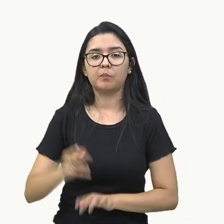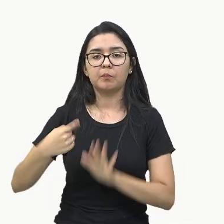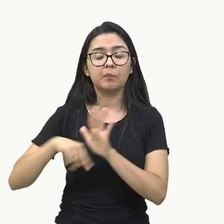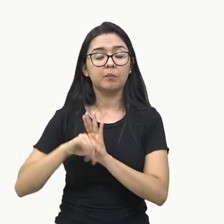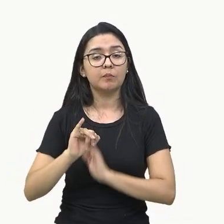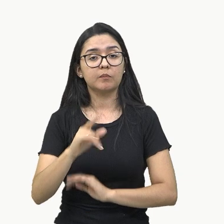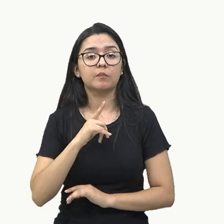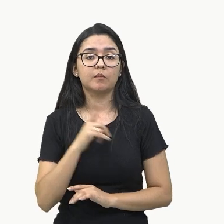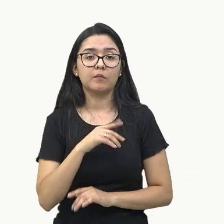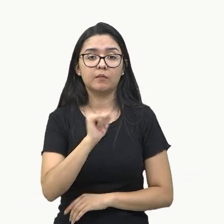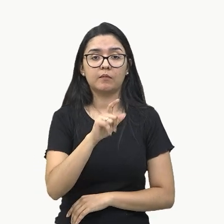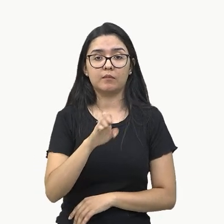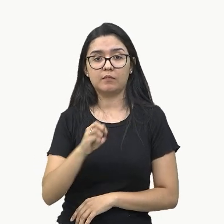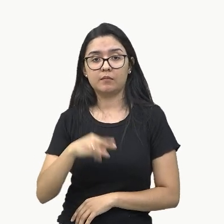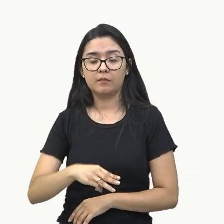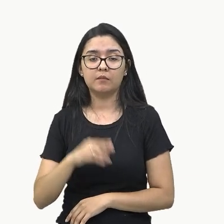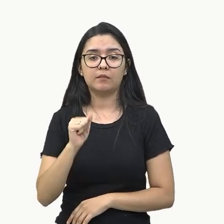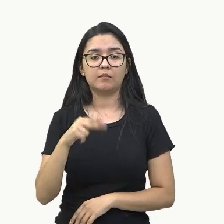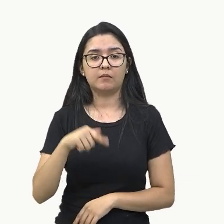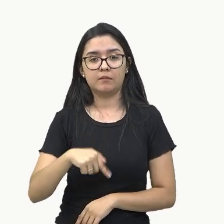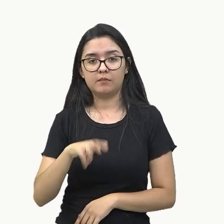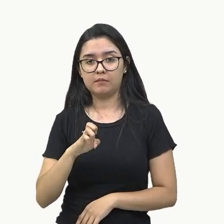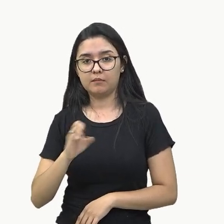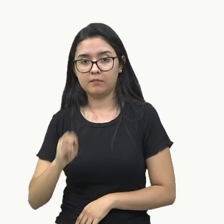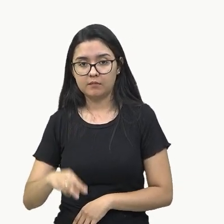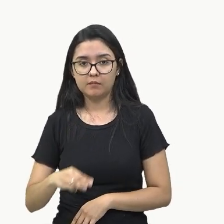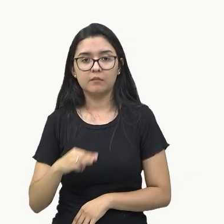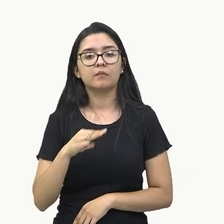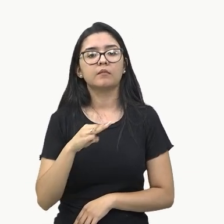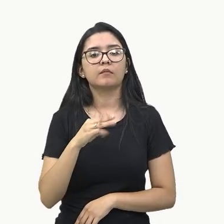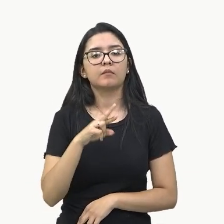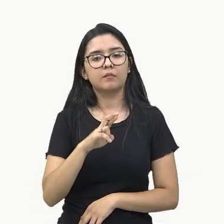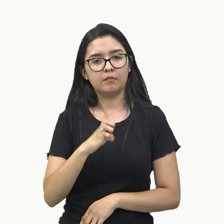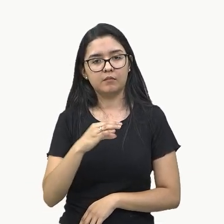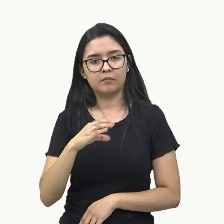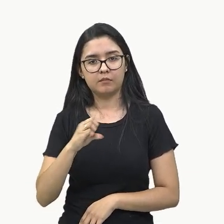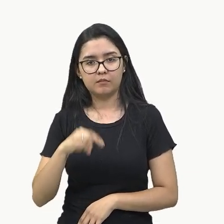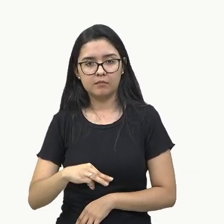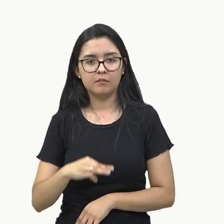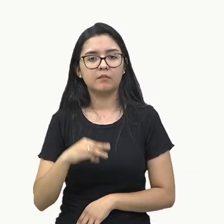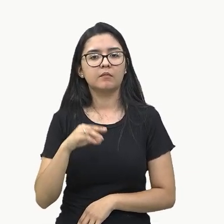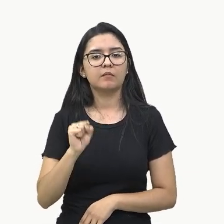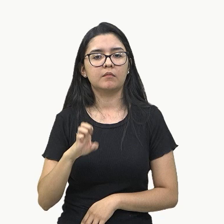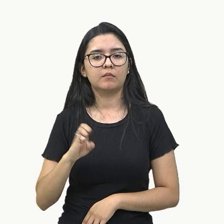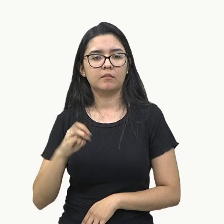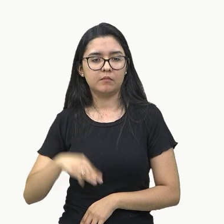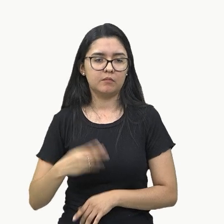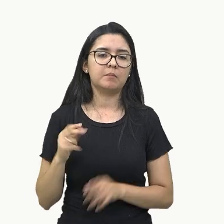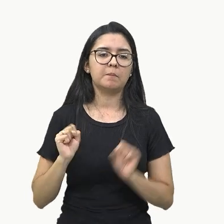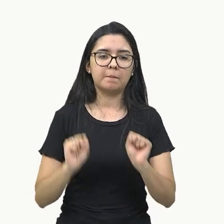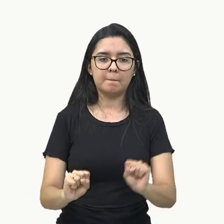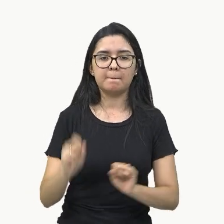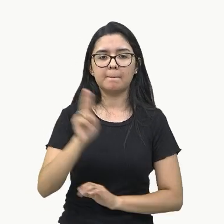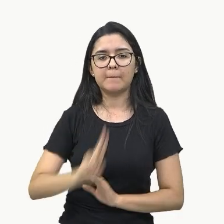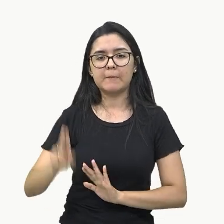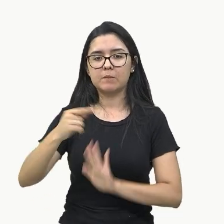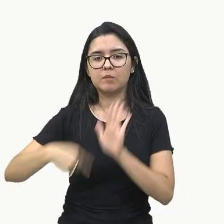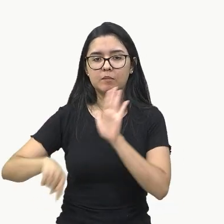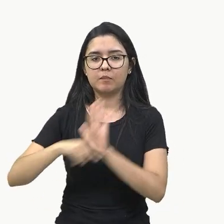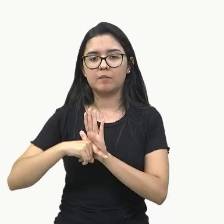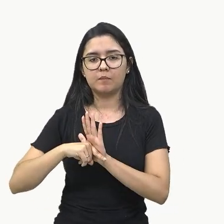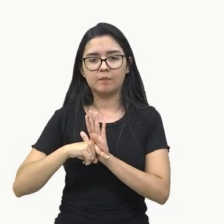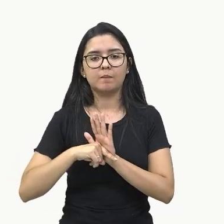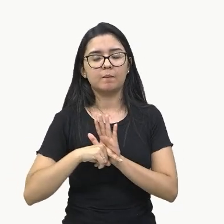se eu usei além, a quem, recém e sem, eu preciso utilizar o hífen. Além fronteira,